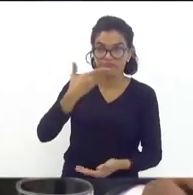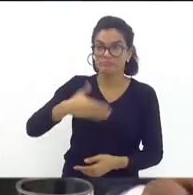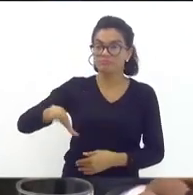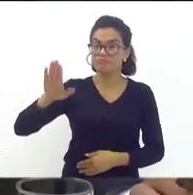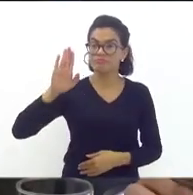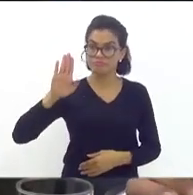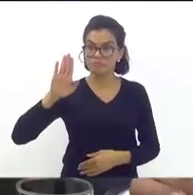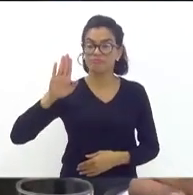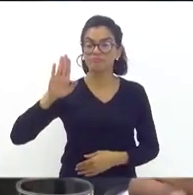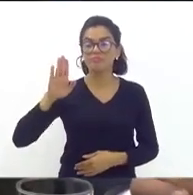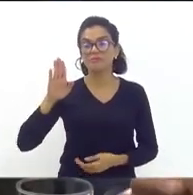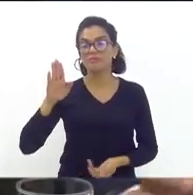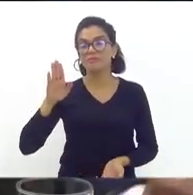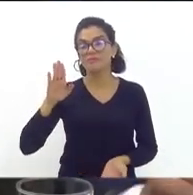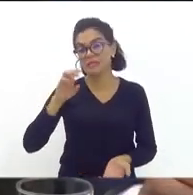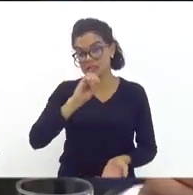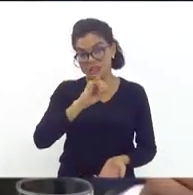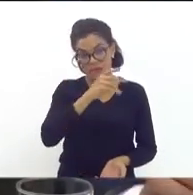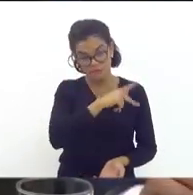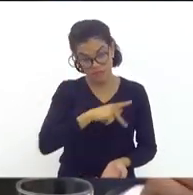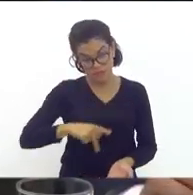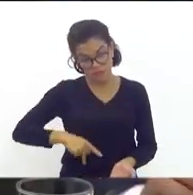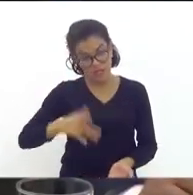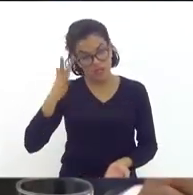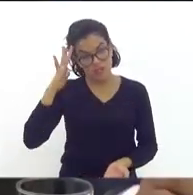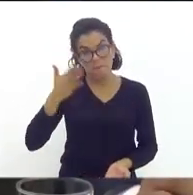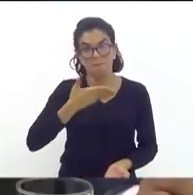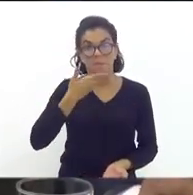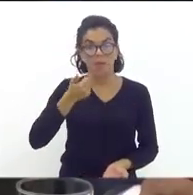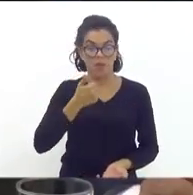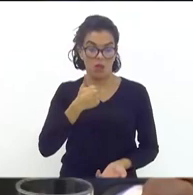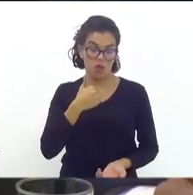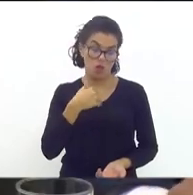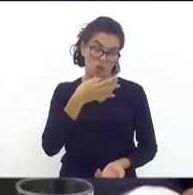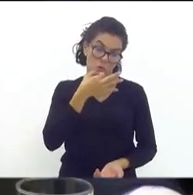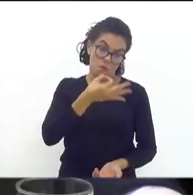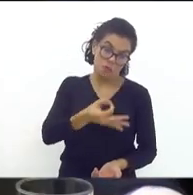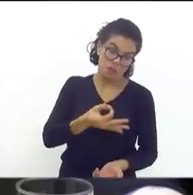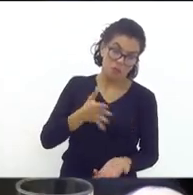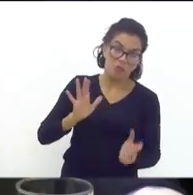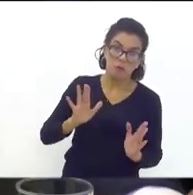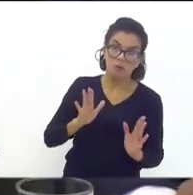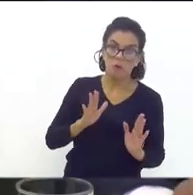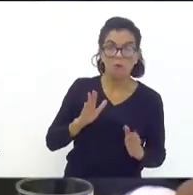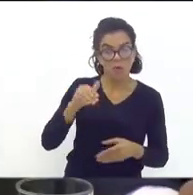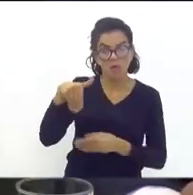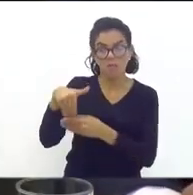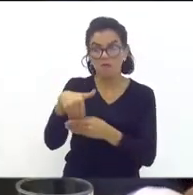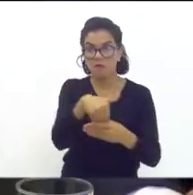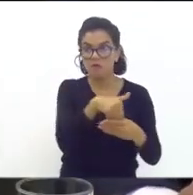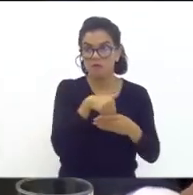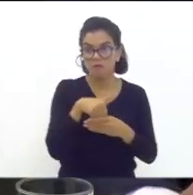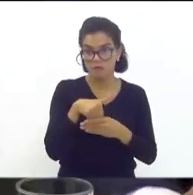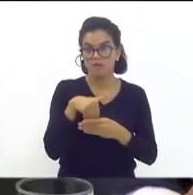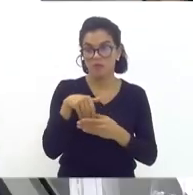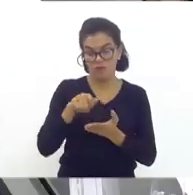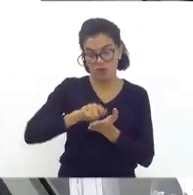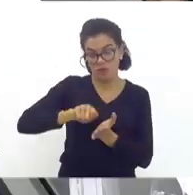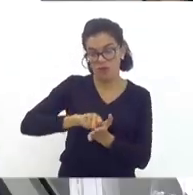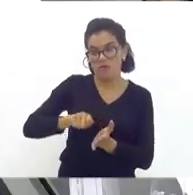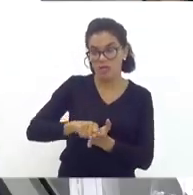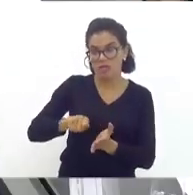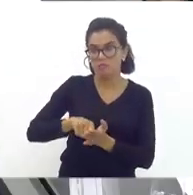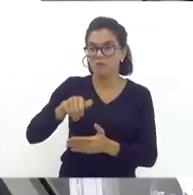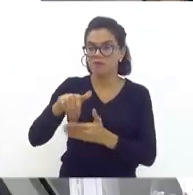se vossa excelência a chapa pertinente meu pedido Eu gostaria que o senhor colocasse para votação eu vou até anotar aqui para